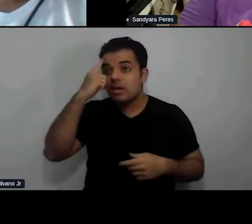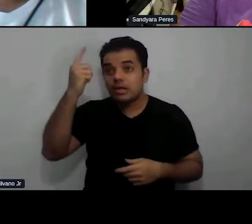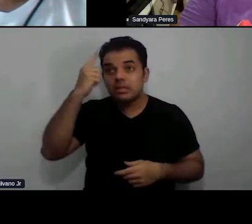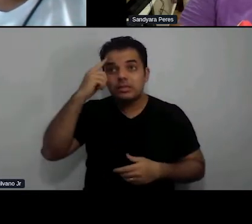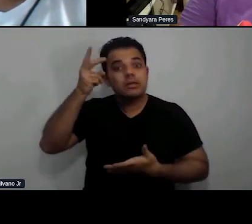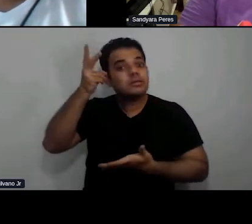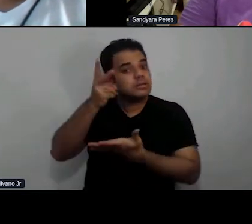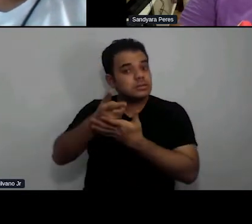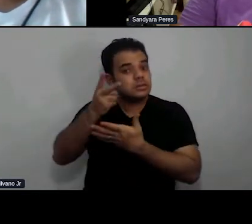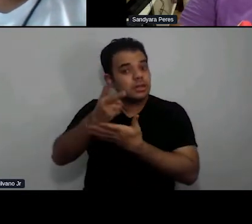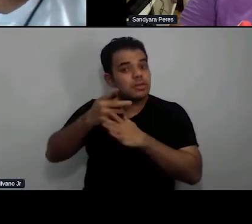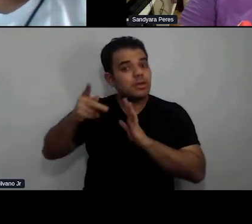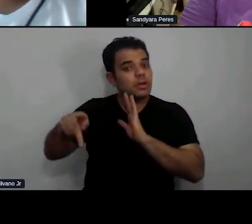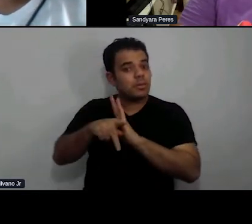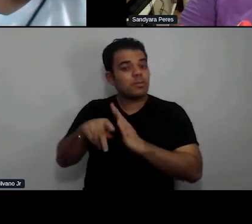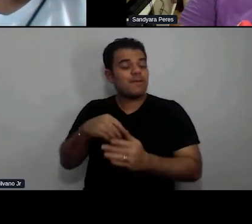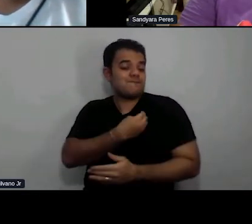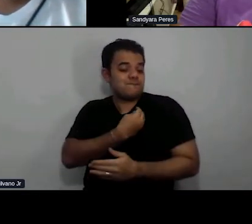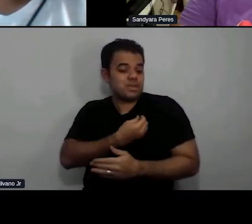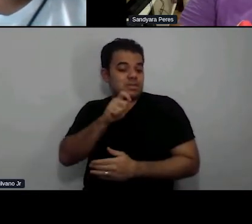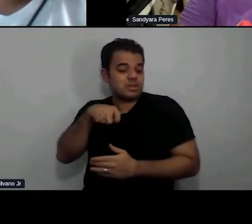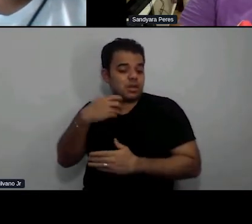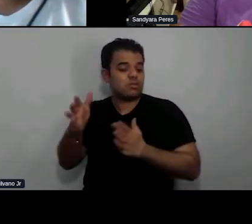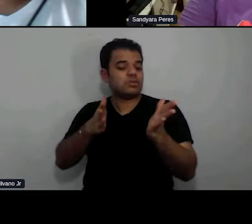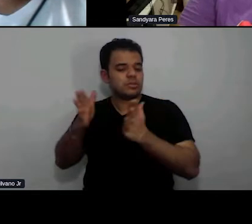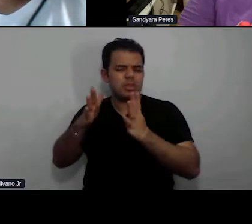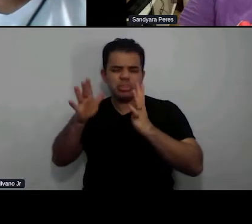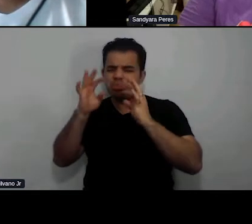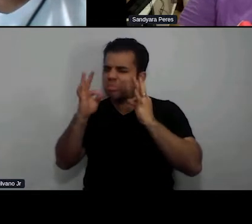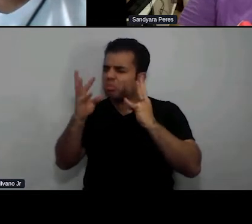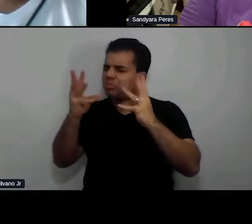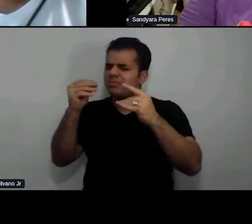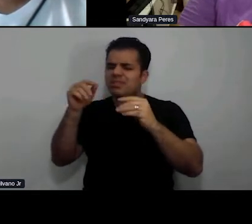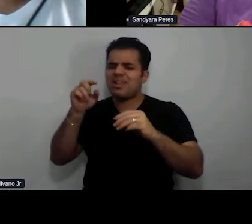as áreas da minha vida, né? Então, acaba que é uma coisa que você